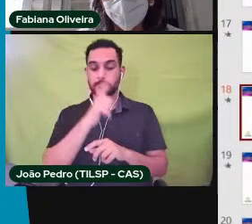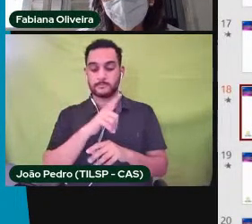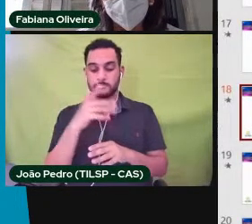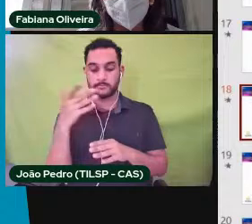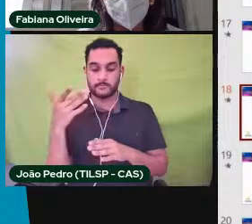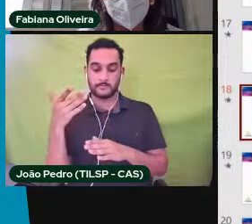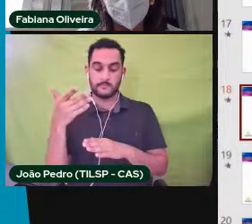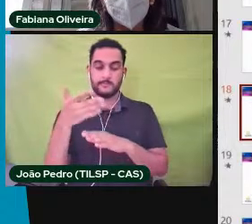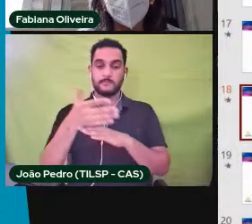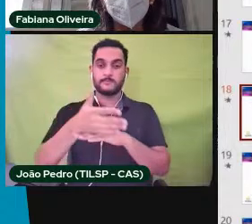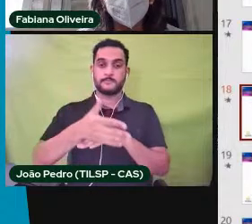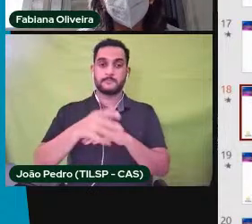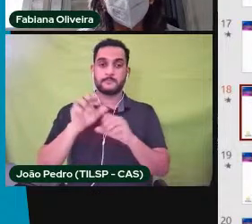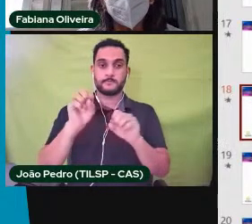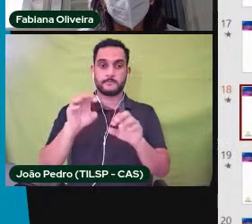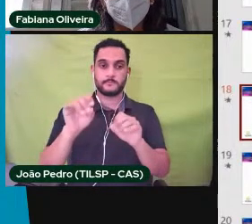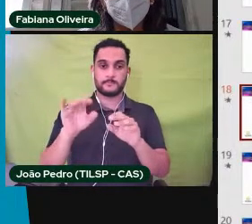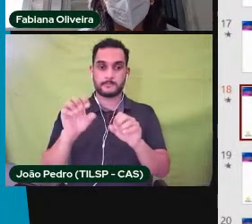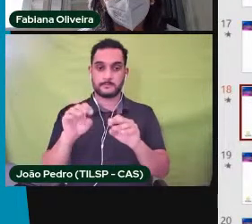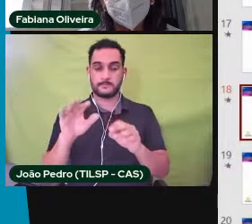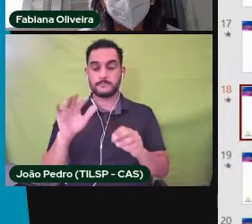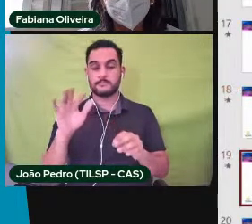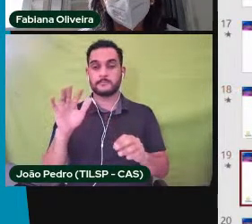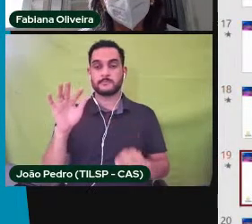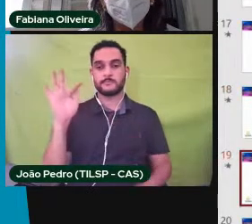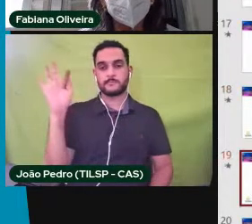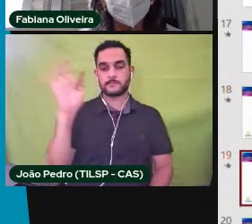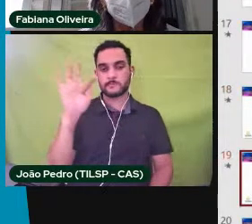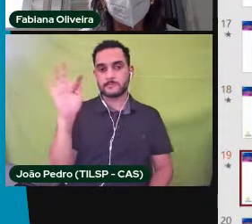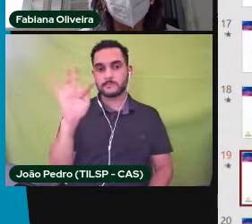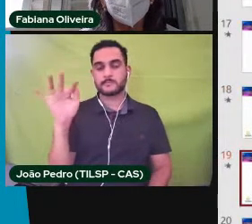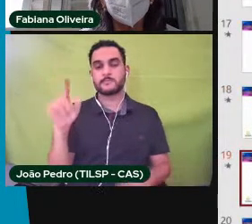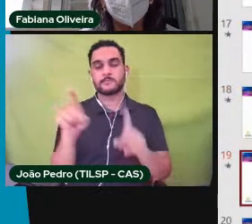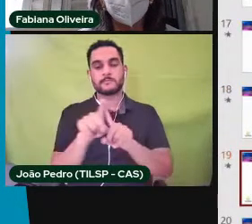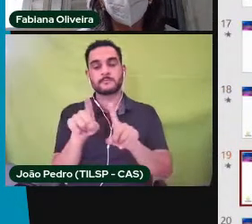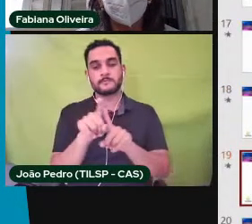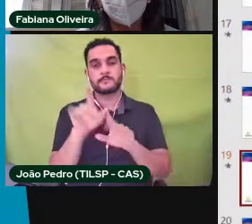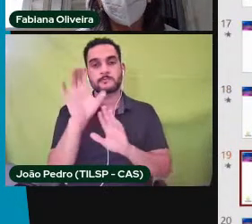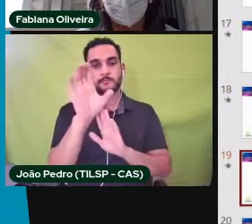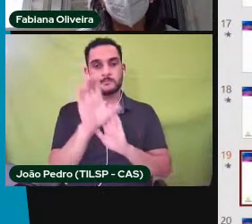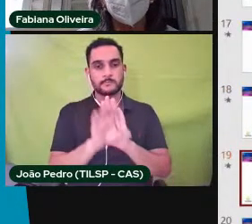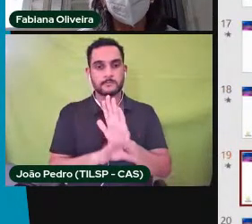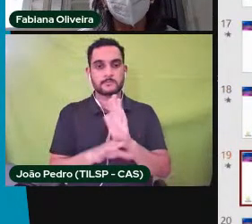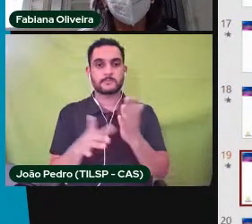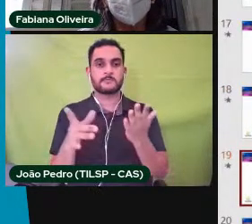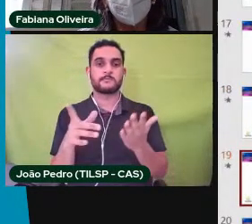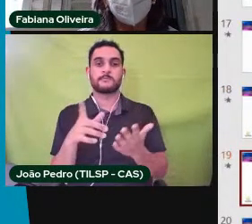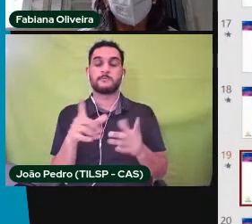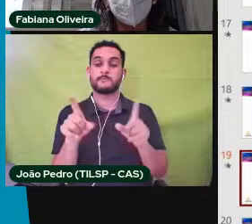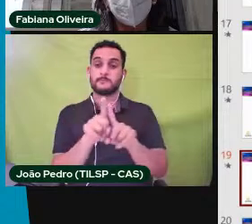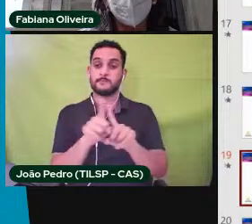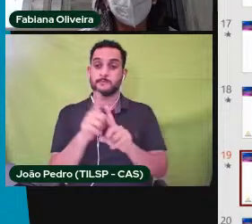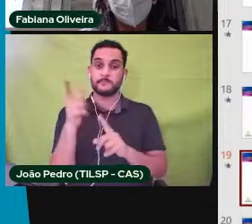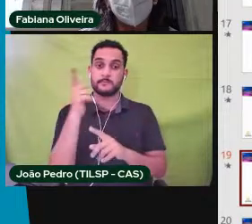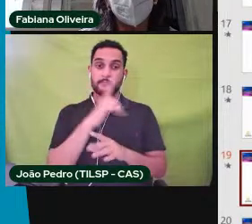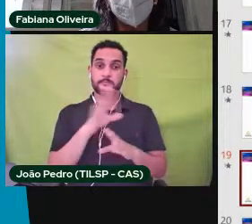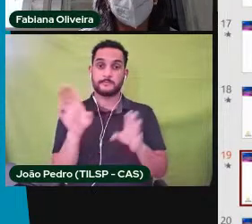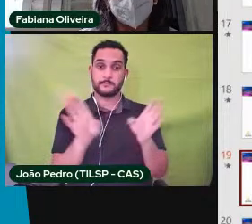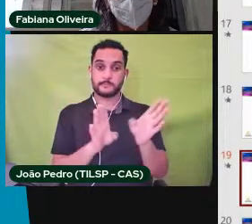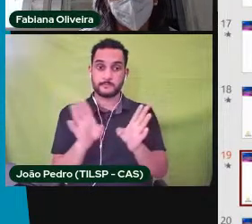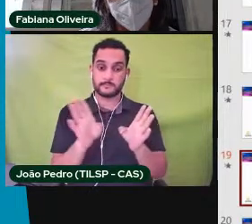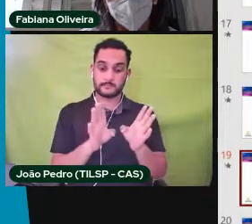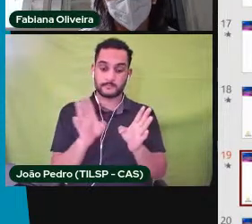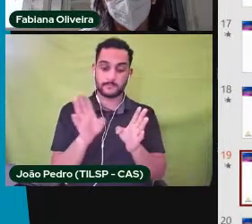o cuidado e o olhar para os conteúdos curriculares, o acesso das pessoas, acessibilidade aos estudantes e